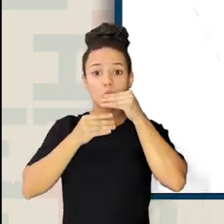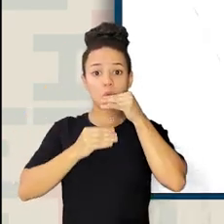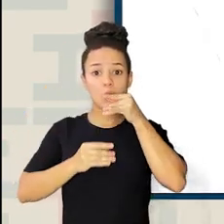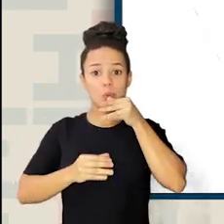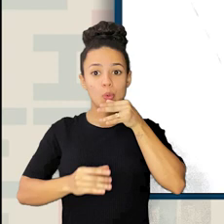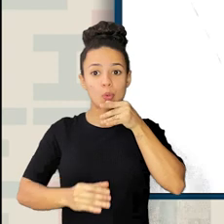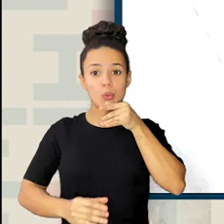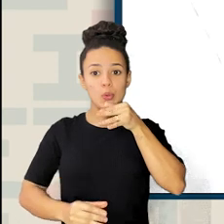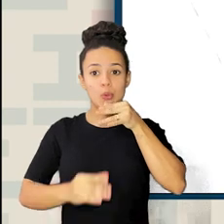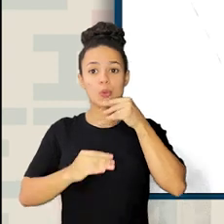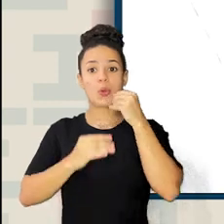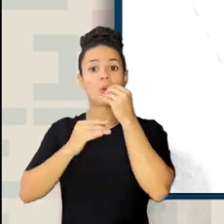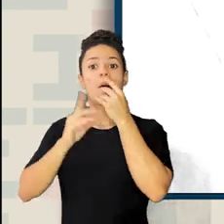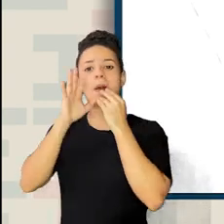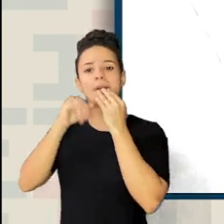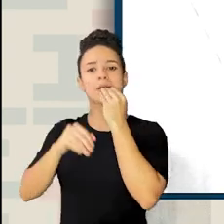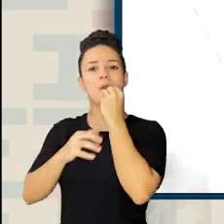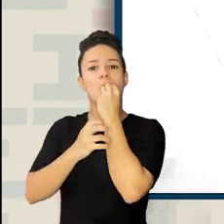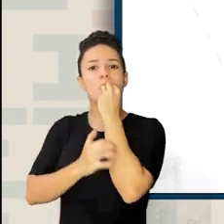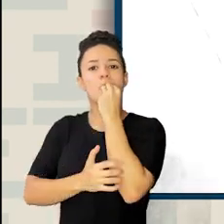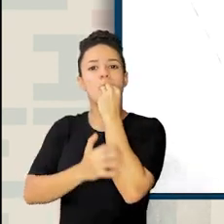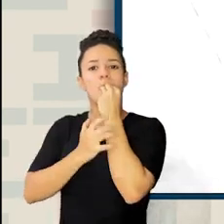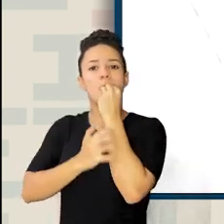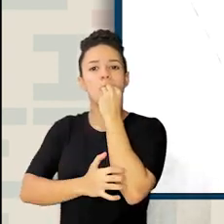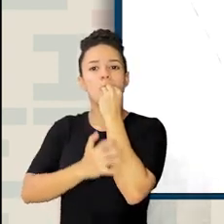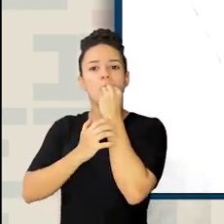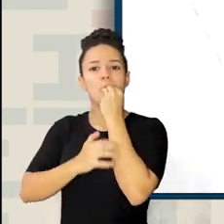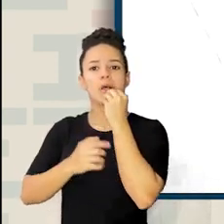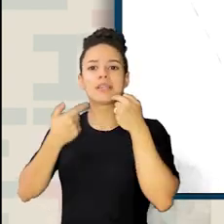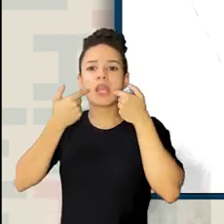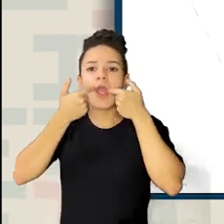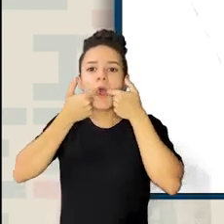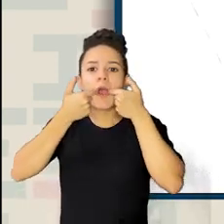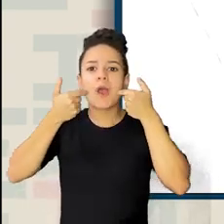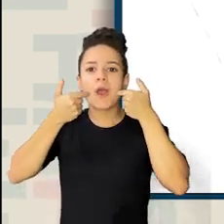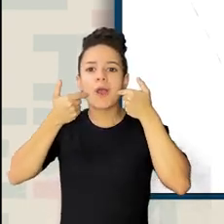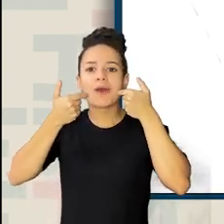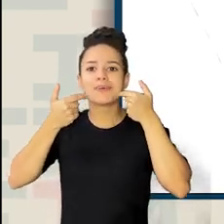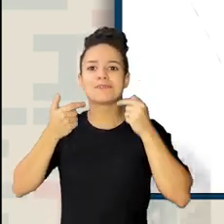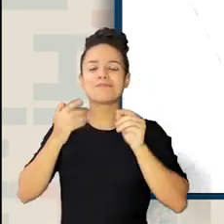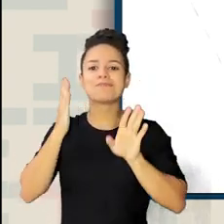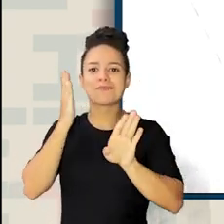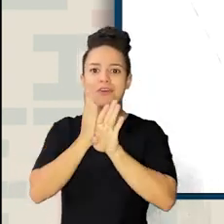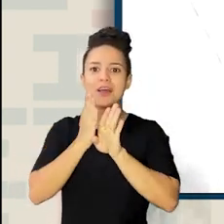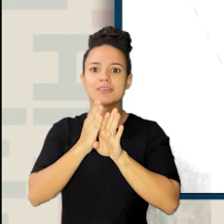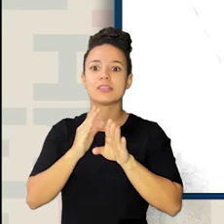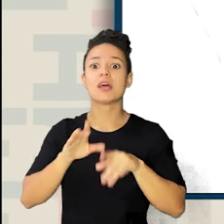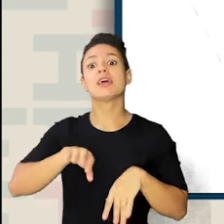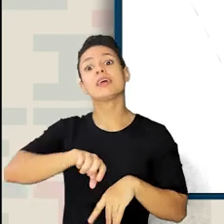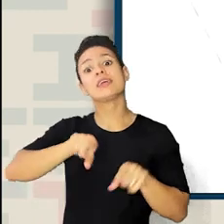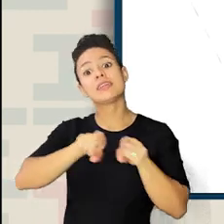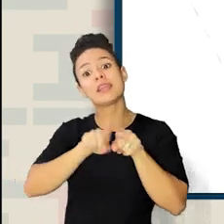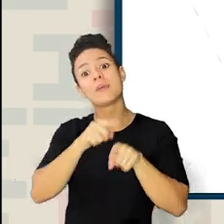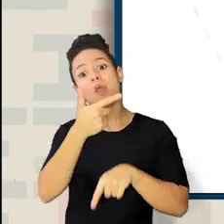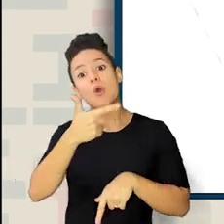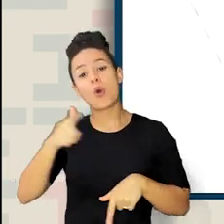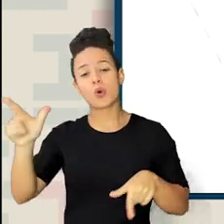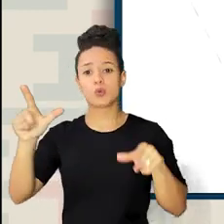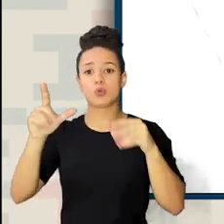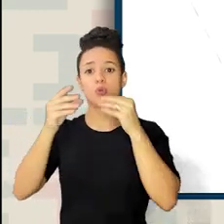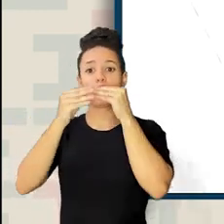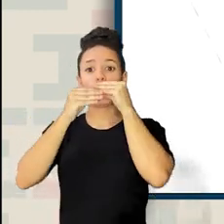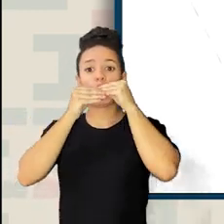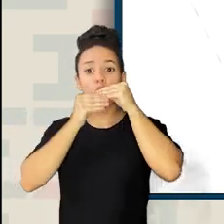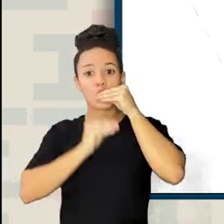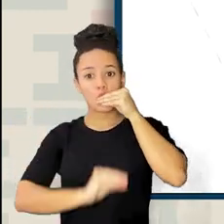deixando laterais. E pela postura do instrumento, né? Enquanto, por exemplo, os saxofonistas, eles gostam de